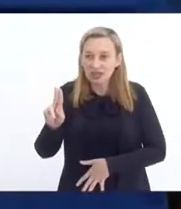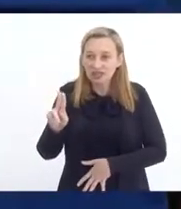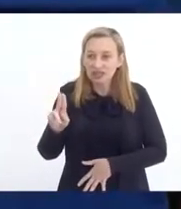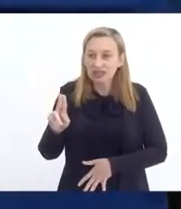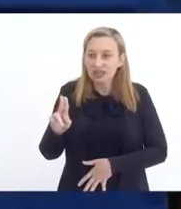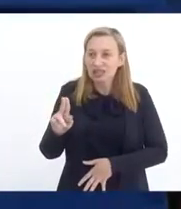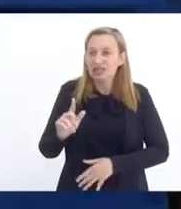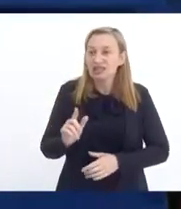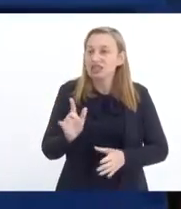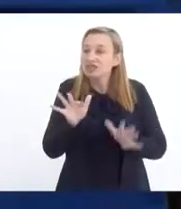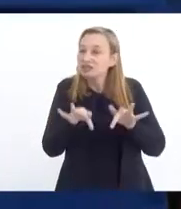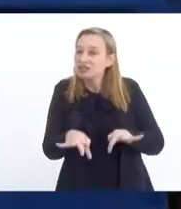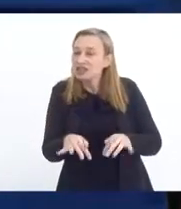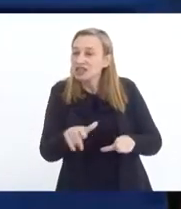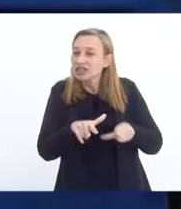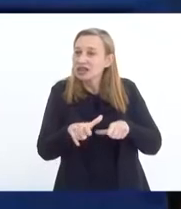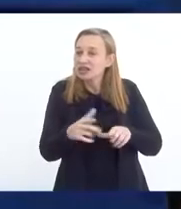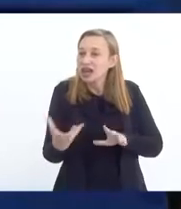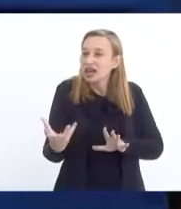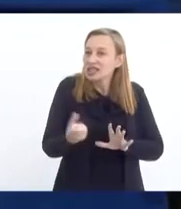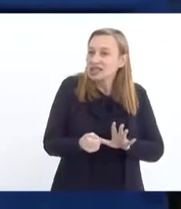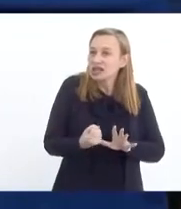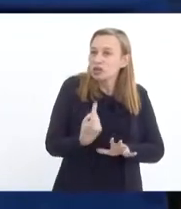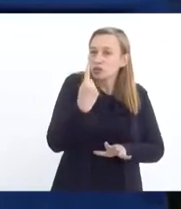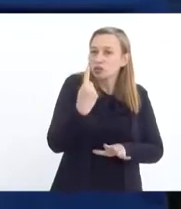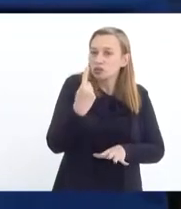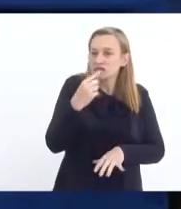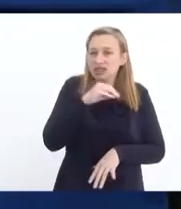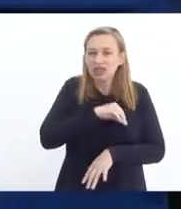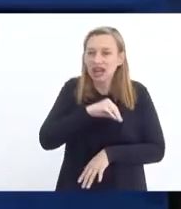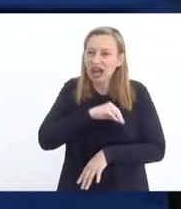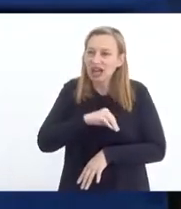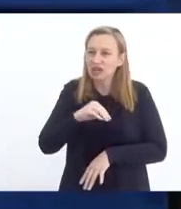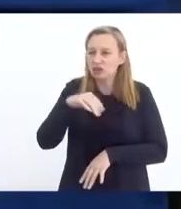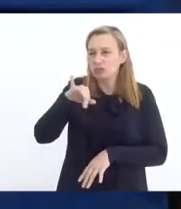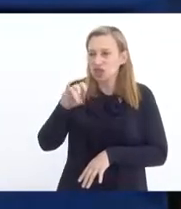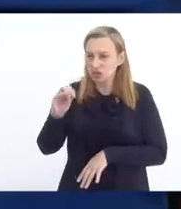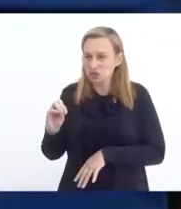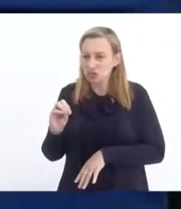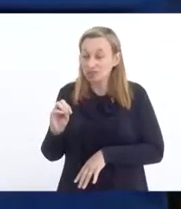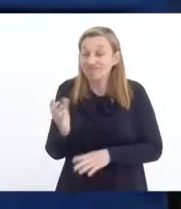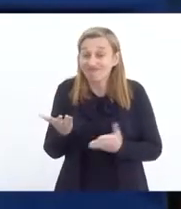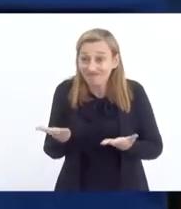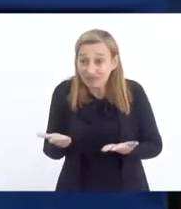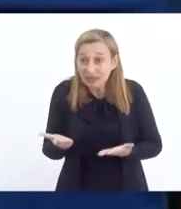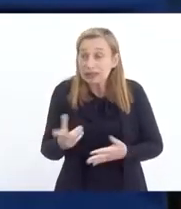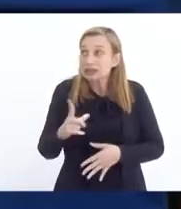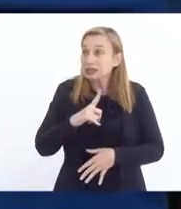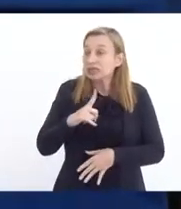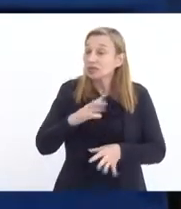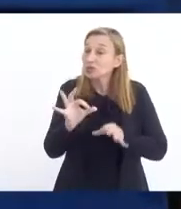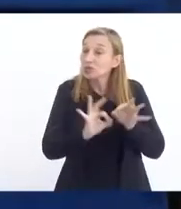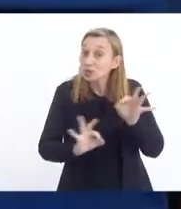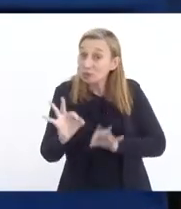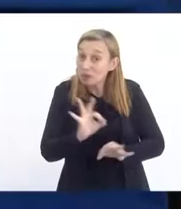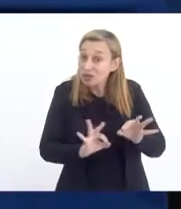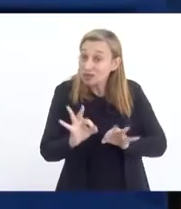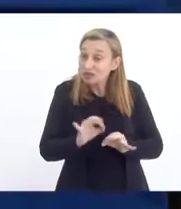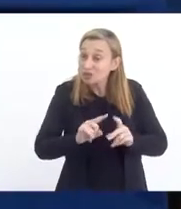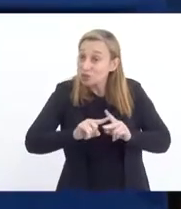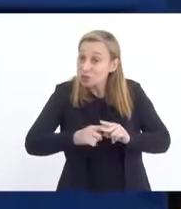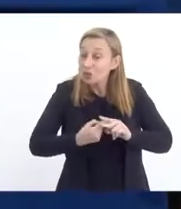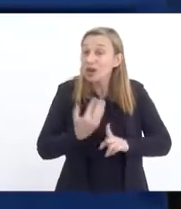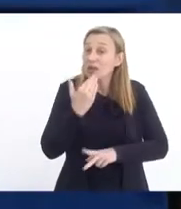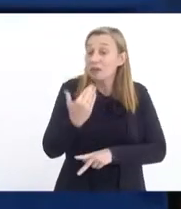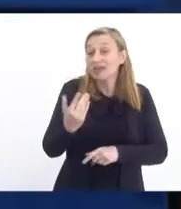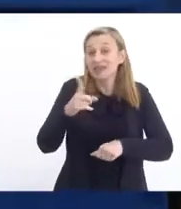carreira, recebem quase um salário mínimo em fim de carreira. Então, nós temos aí nosso plano sendo reformulado, ao qual eu